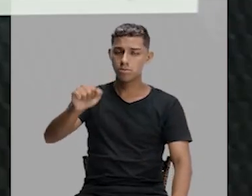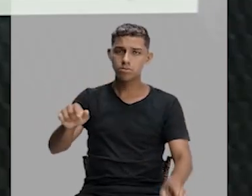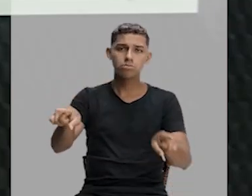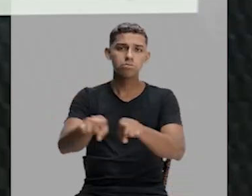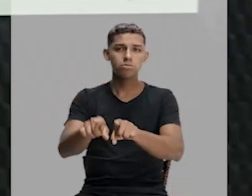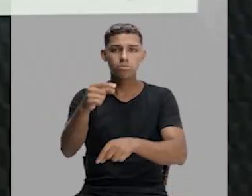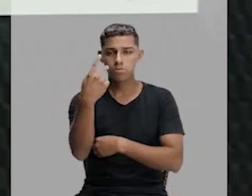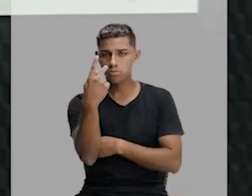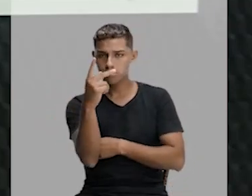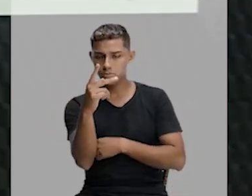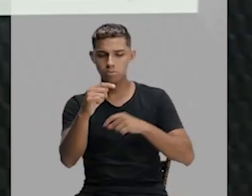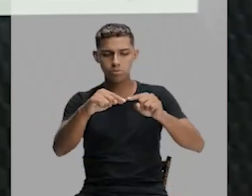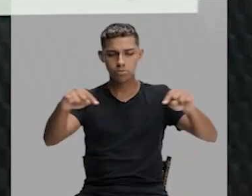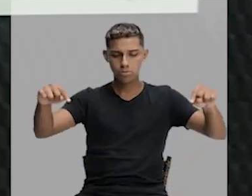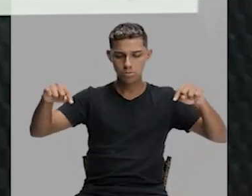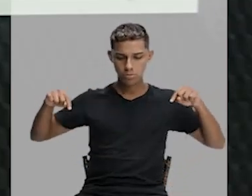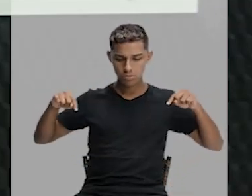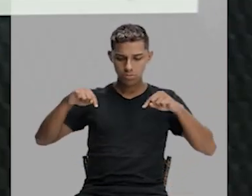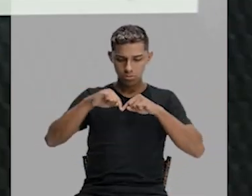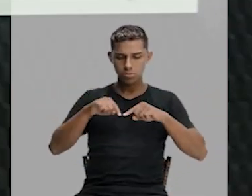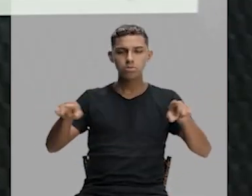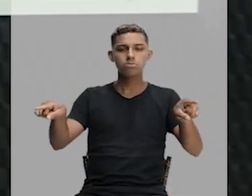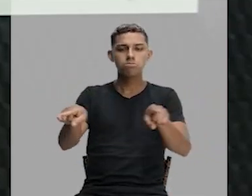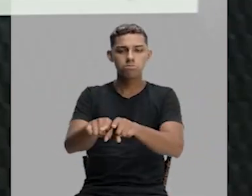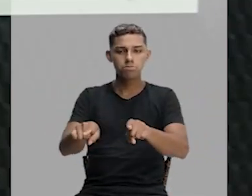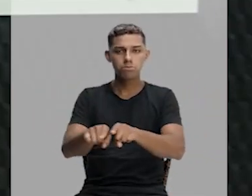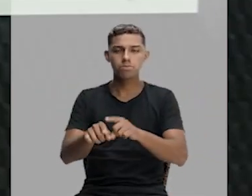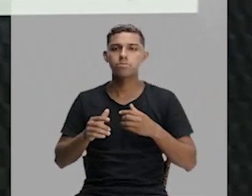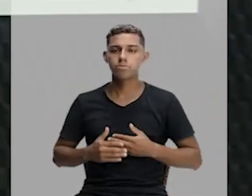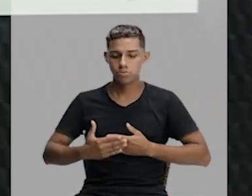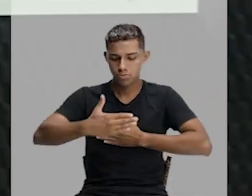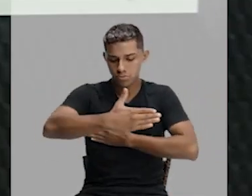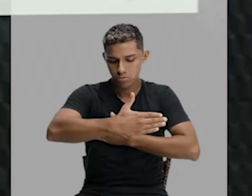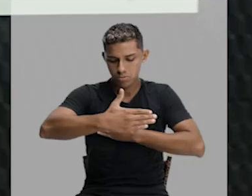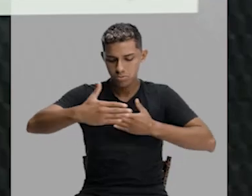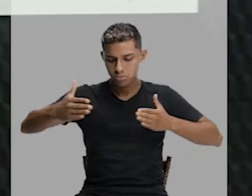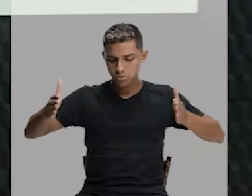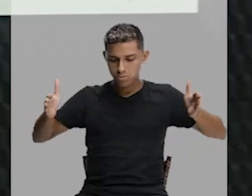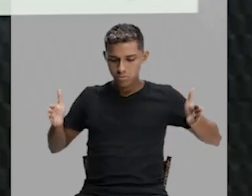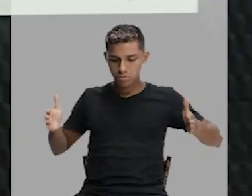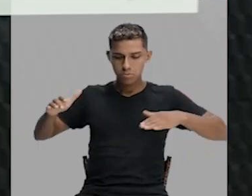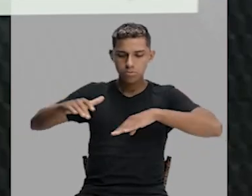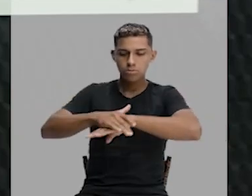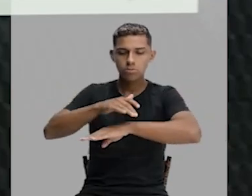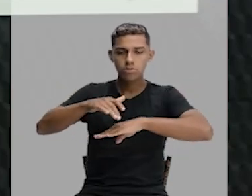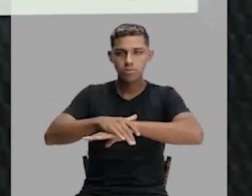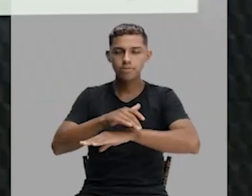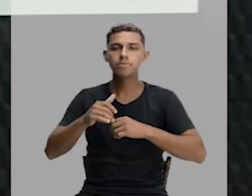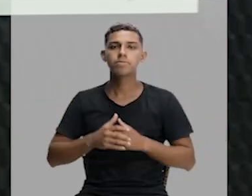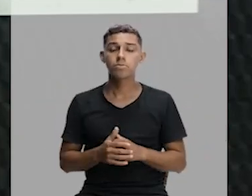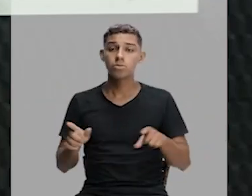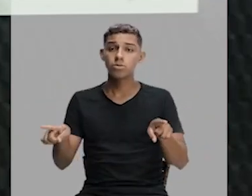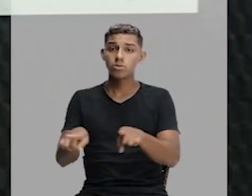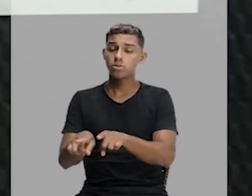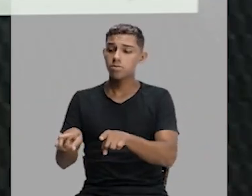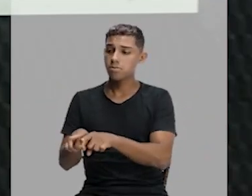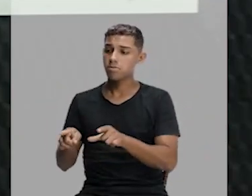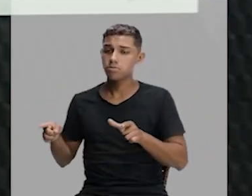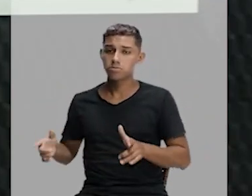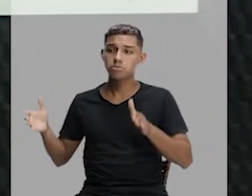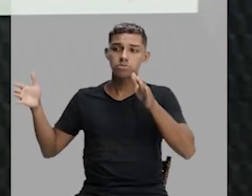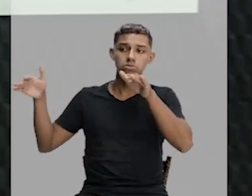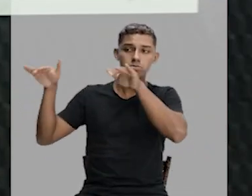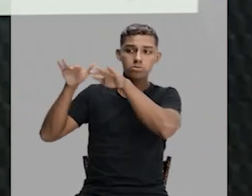tem um formato de um paralelepípedo, né? Uma caixa de sapato, as caixas d'água são formatos de